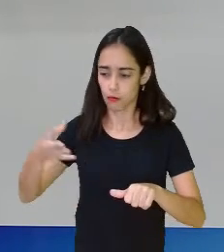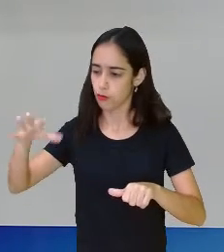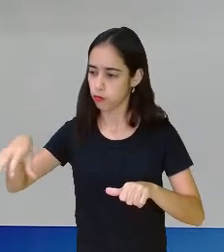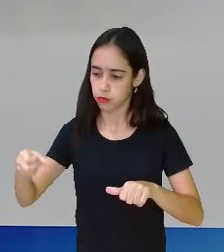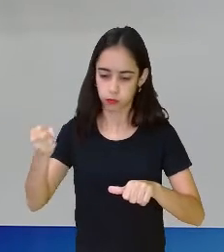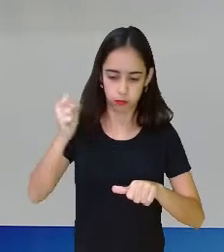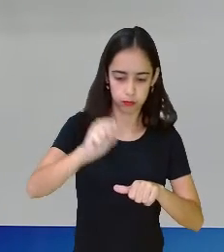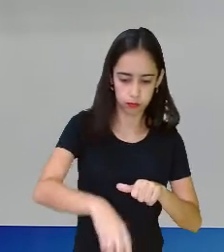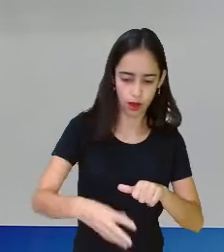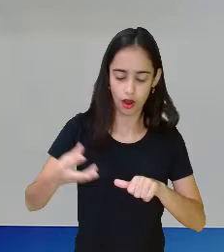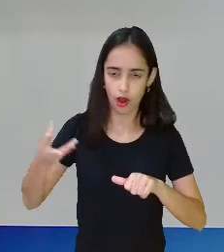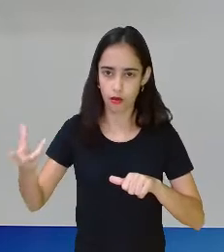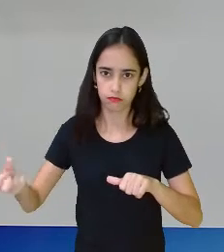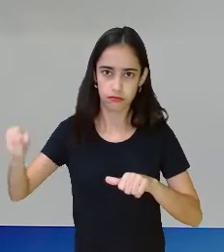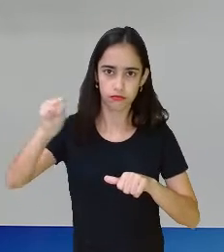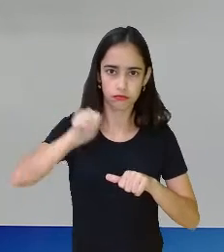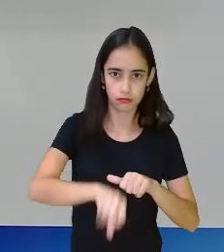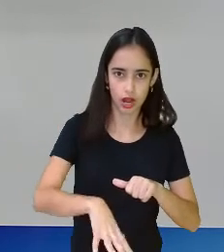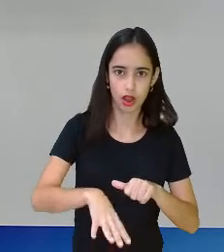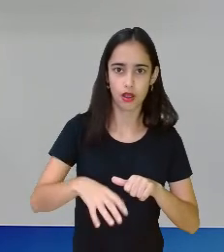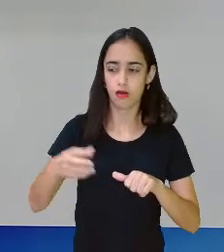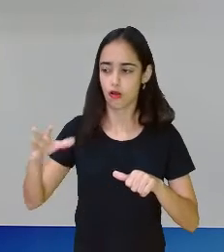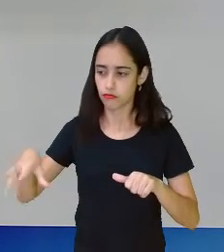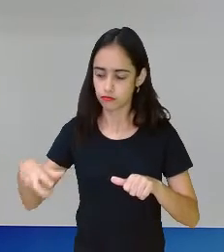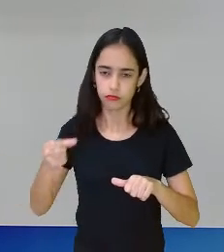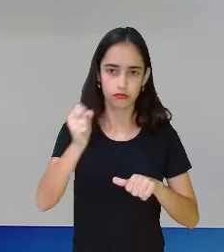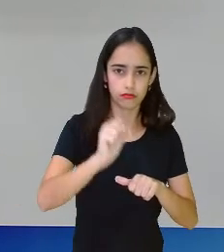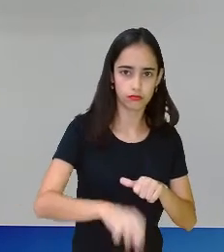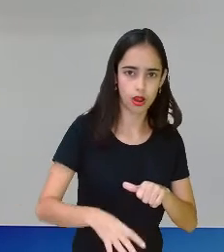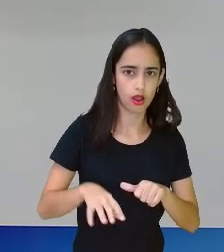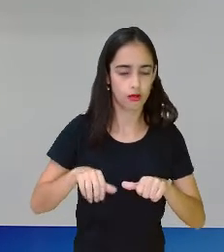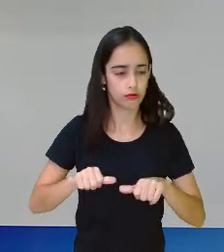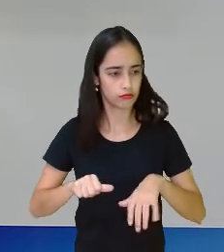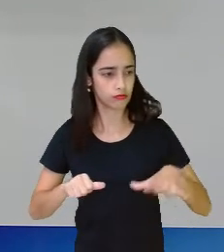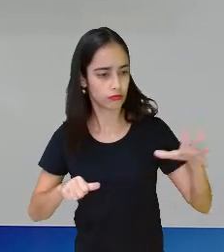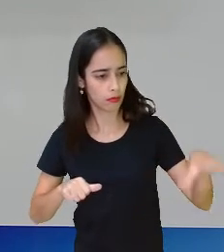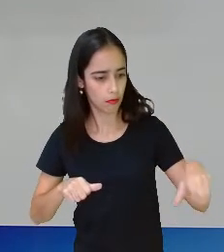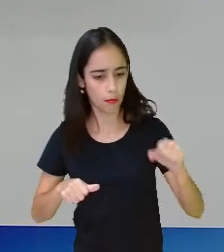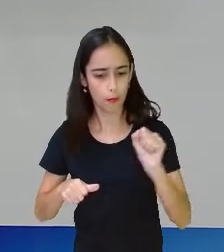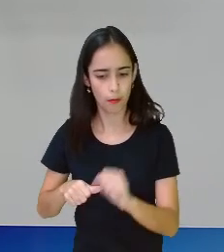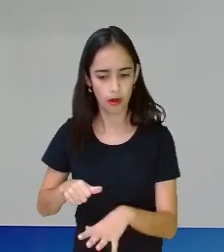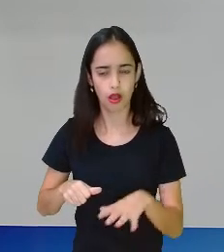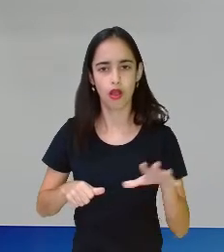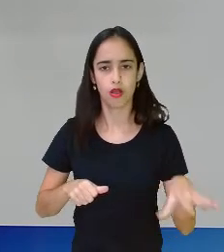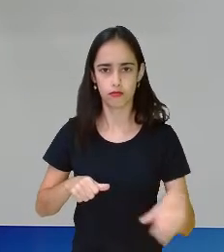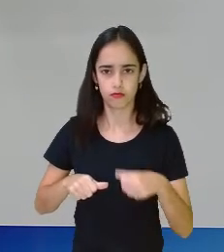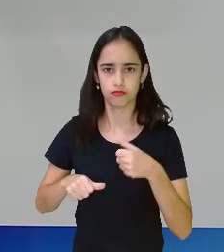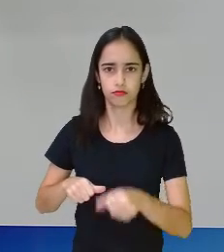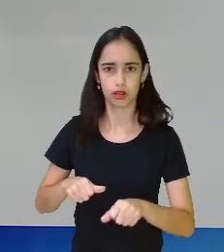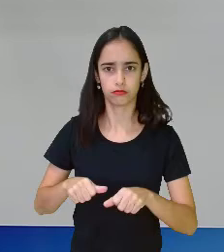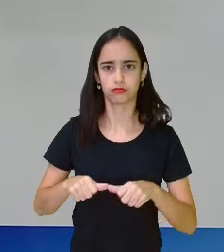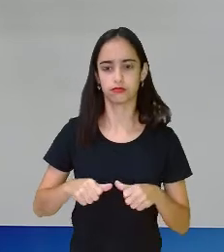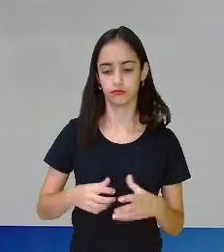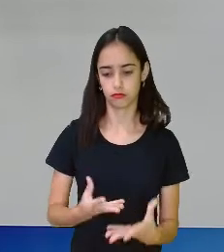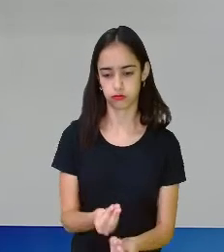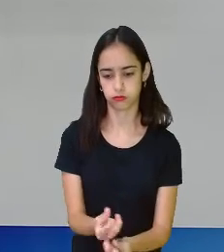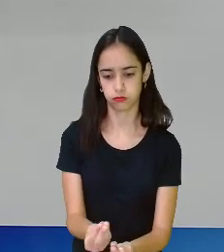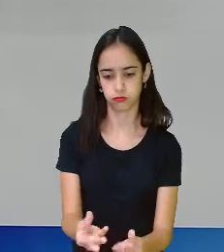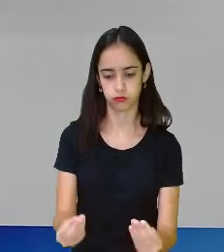acrescentando produtos. Você vai passando pelos corredores e acrescentando. Vai passando pelos corredores e